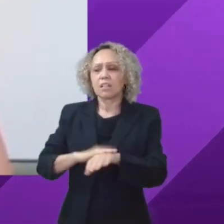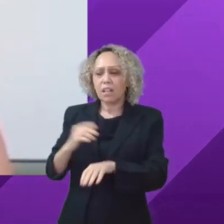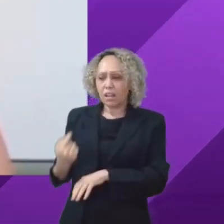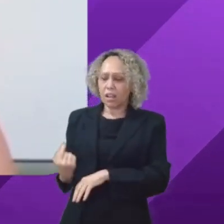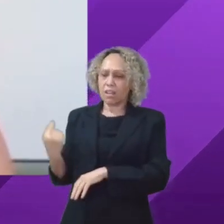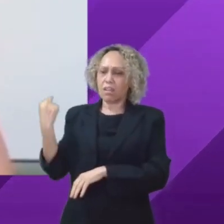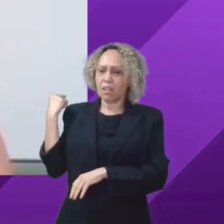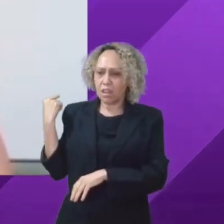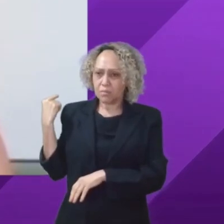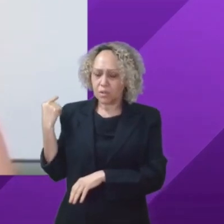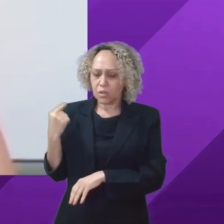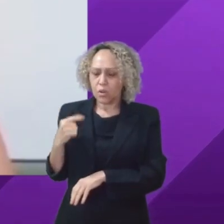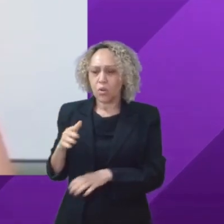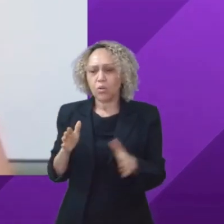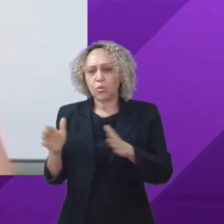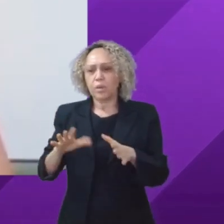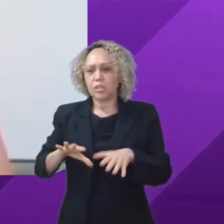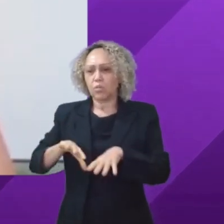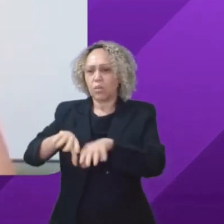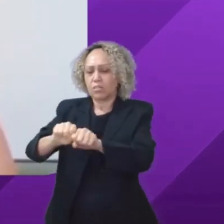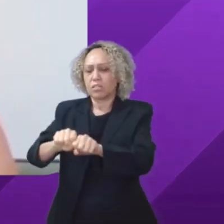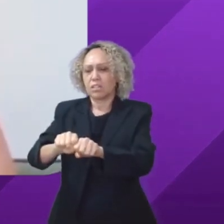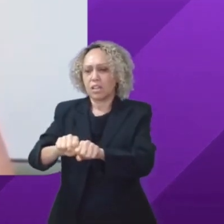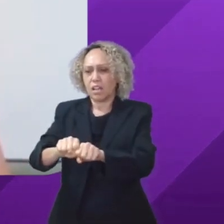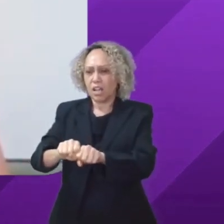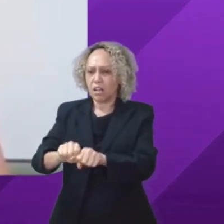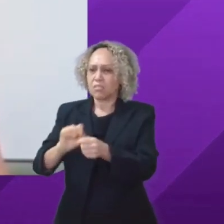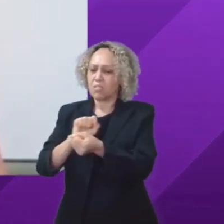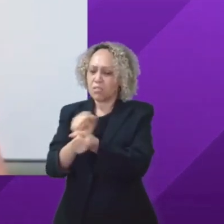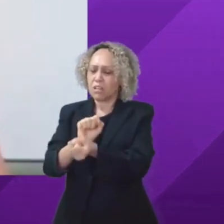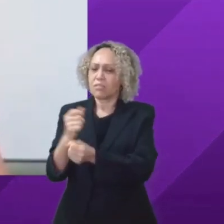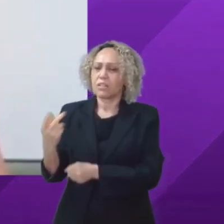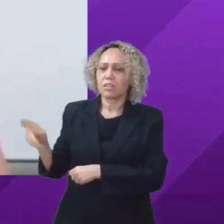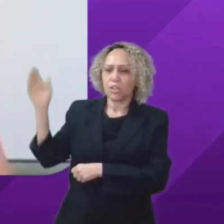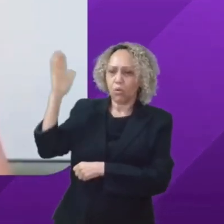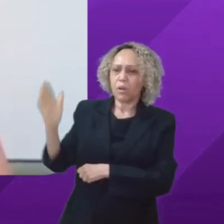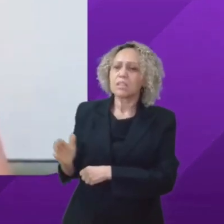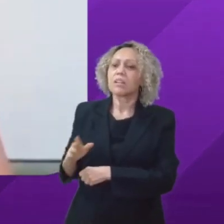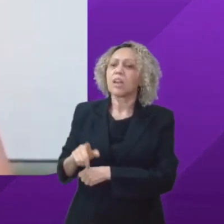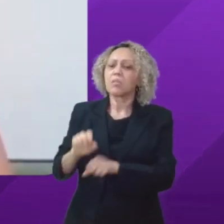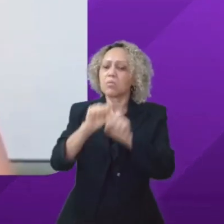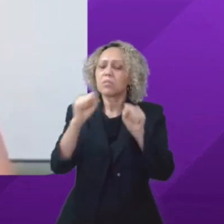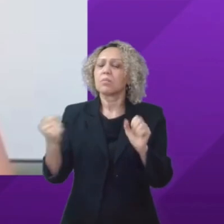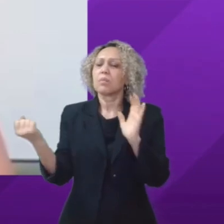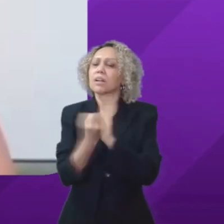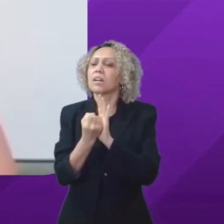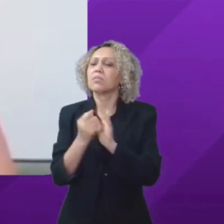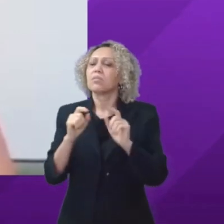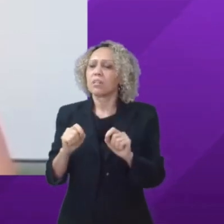né, do período colonial, a época do período de escravidão aqui no Brasil, era um sistema marcado